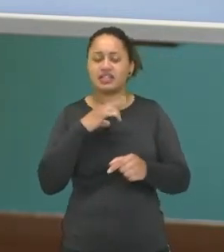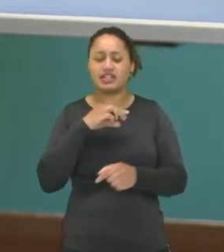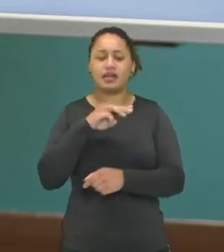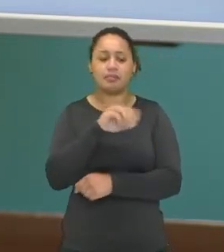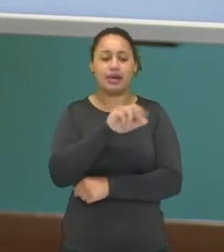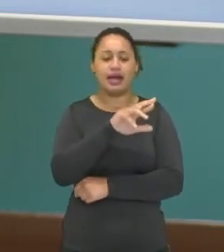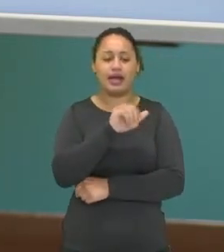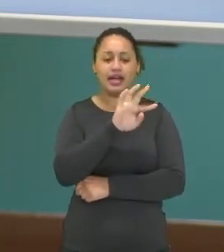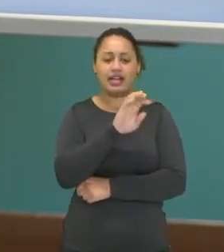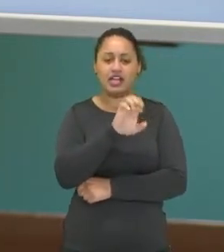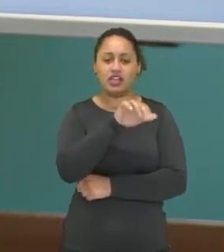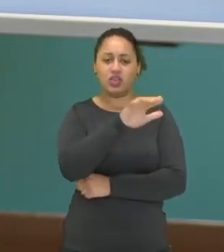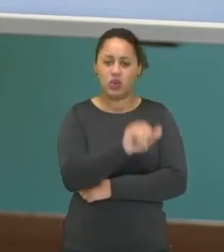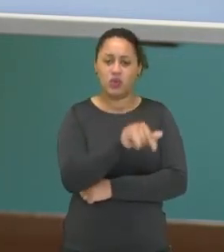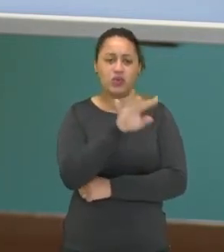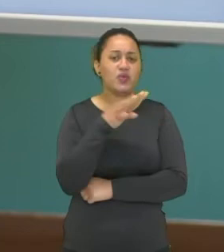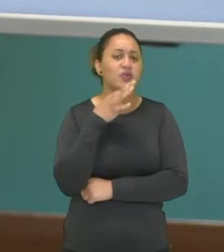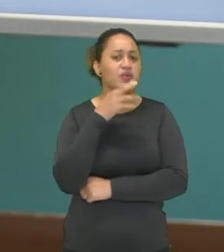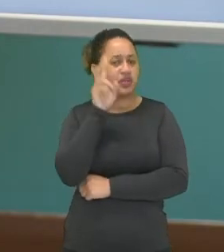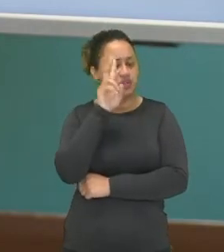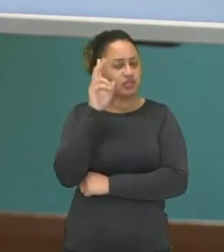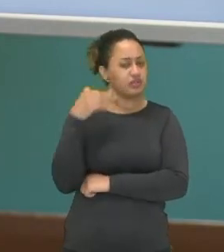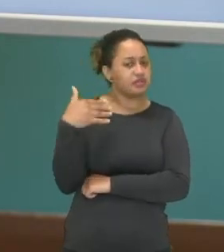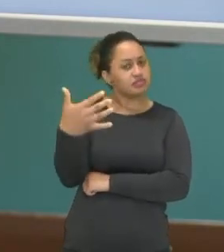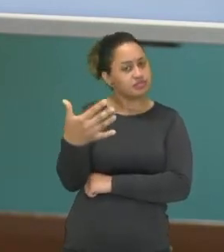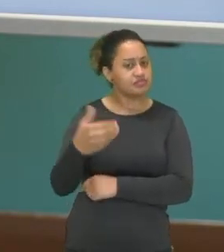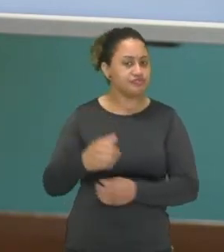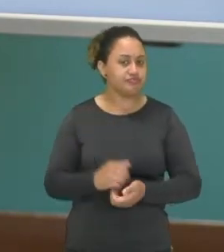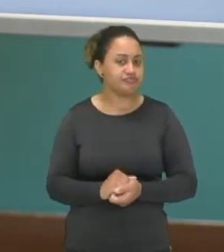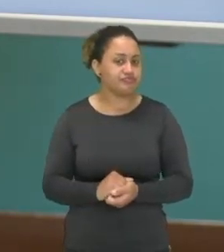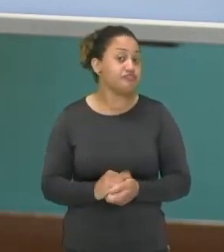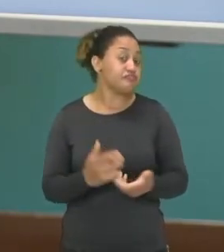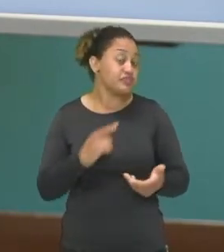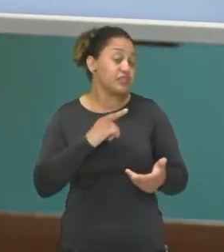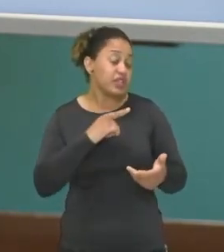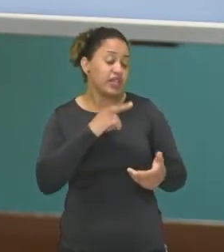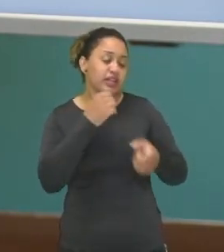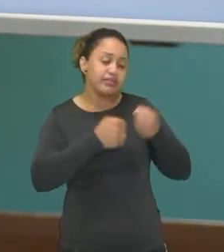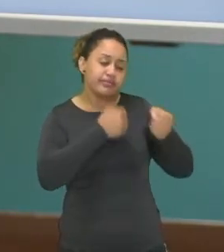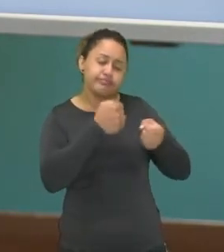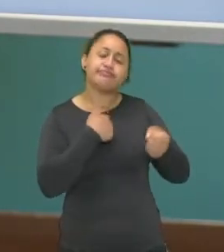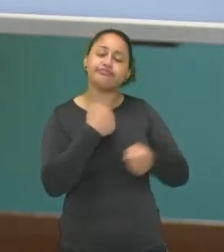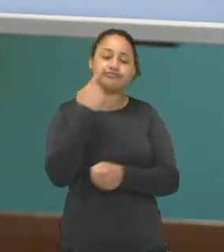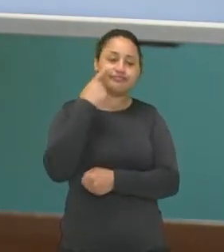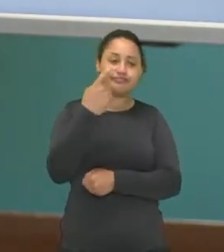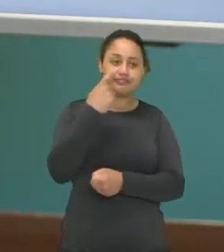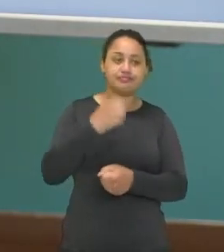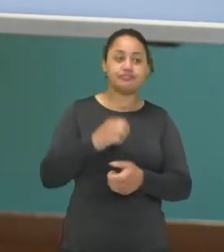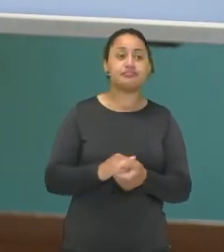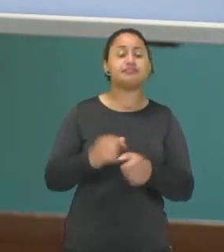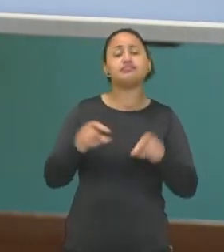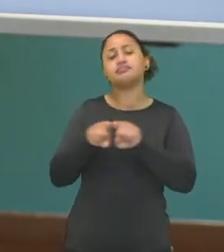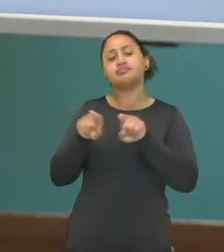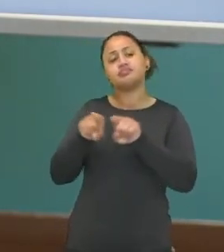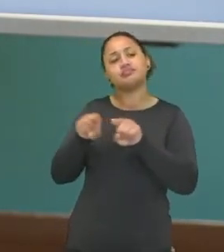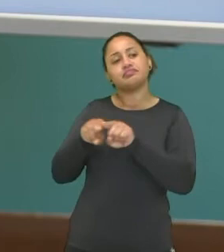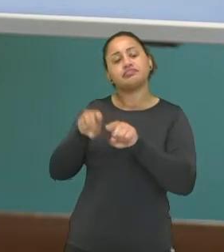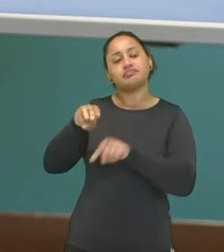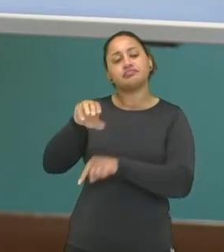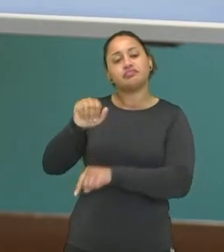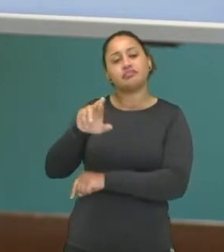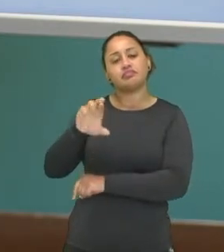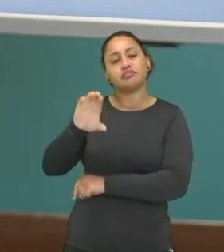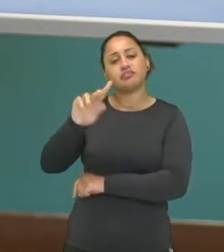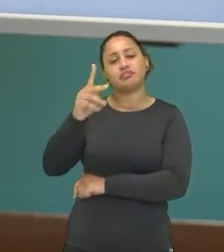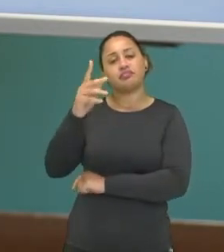maratona? Conhece a história dessa corrida? É uma história que tem... Essa corrida tem uma história bem interessante. E marcha atlética, já ouviu